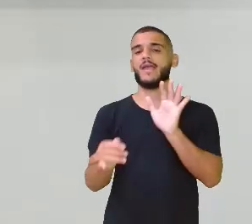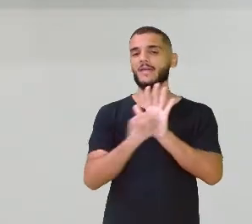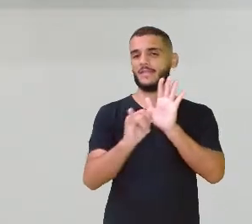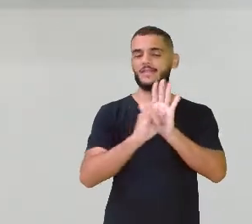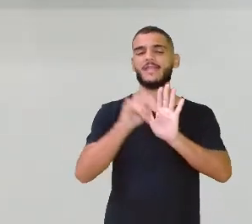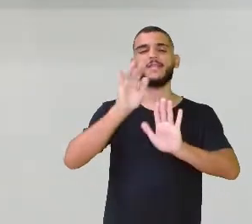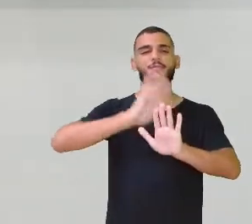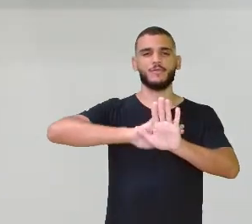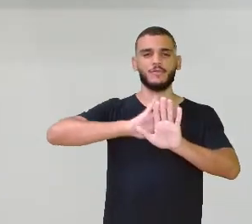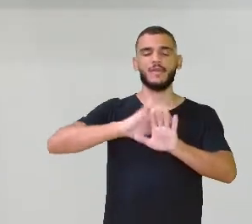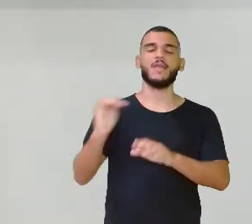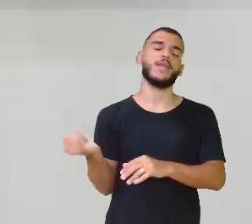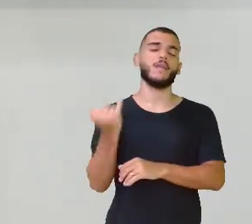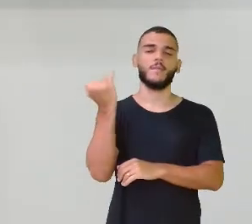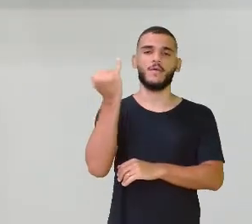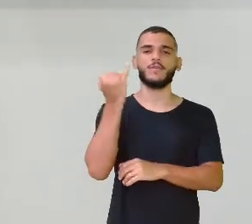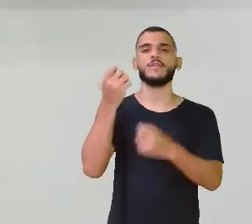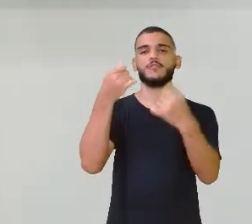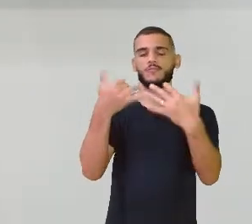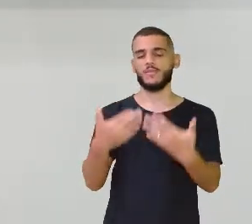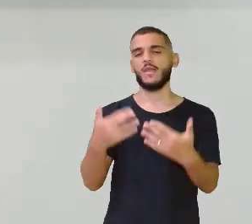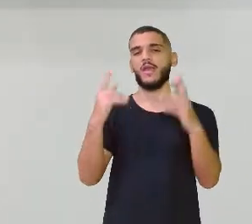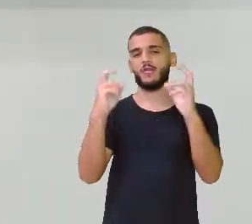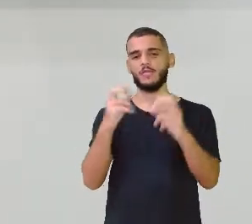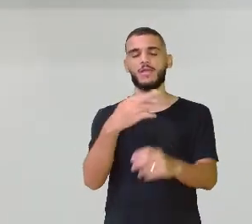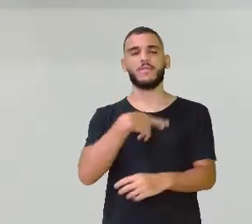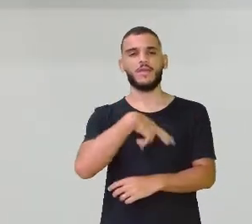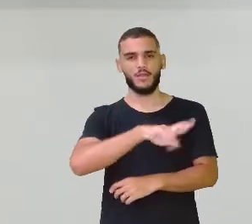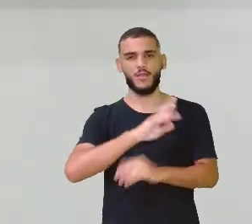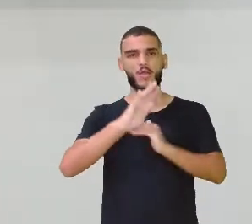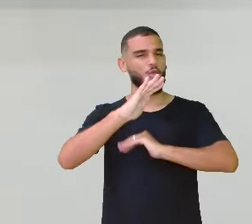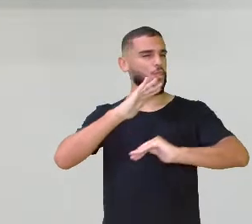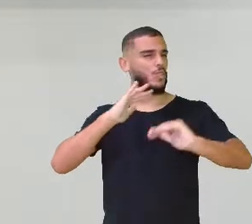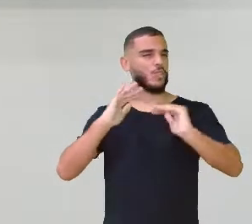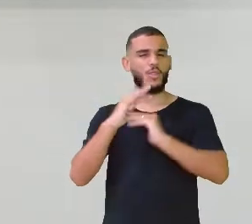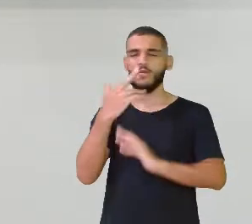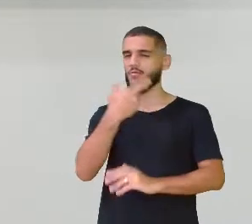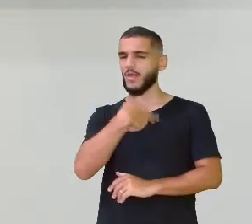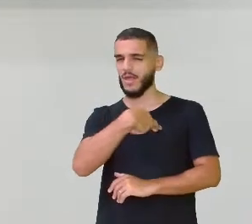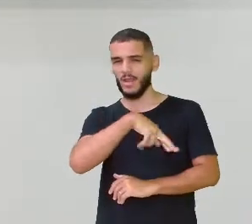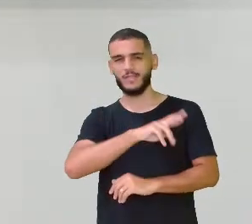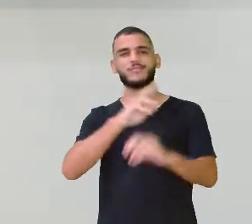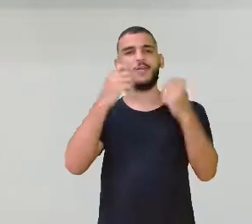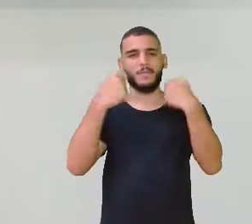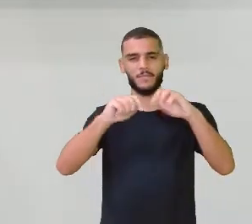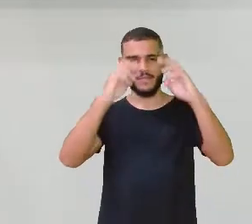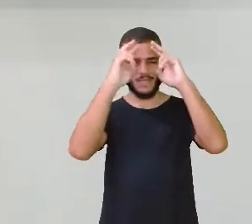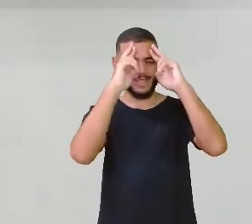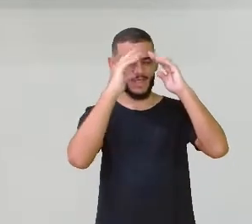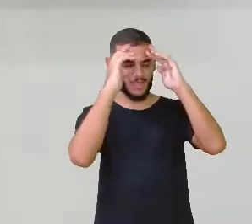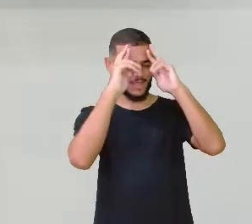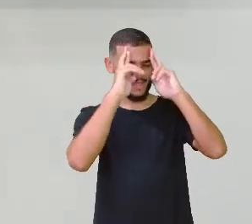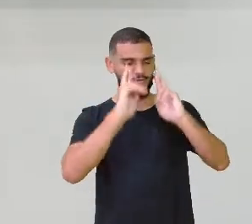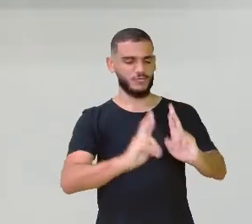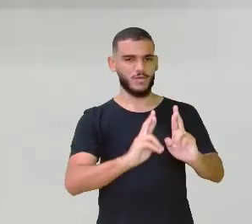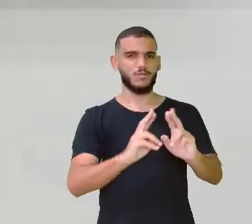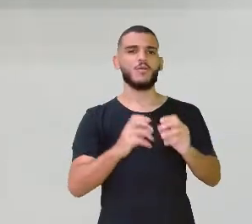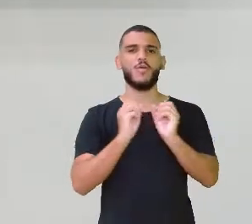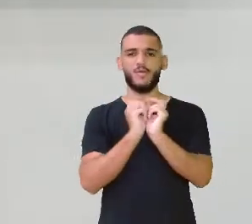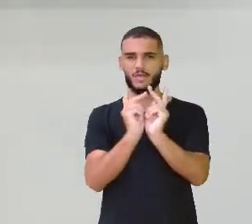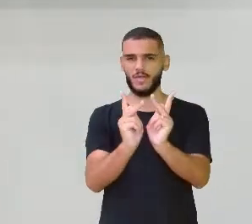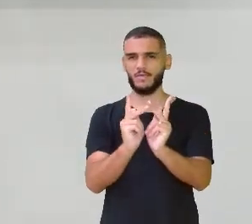é importante, quando a gente fala de religião, que todas as religiões devem ser respeitadas. Não é a